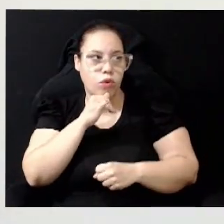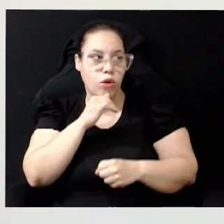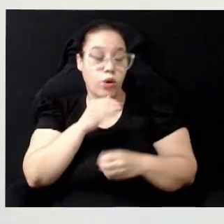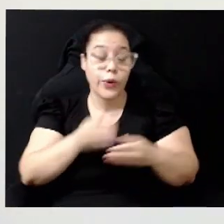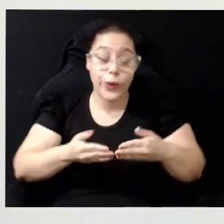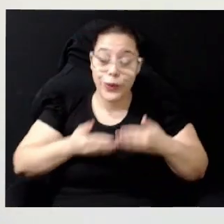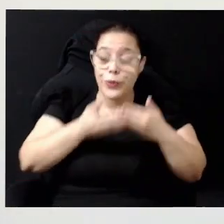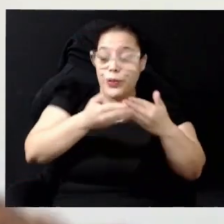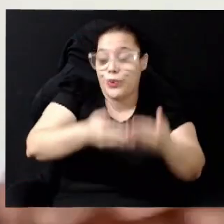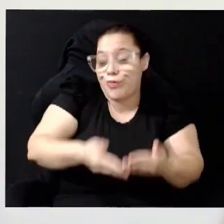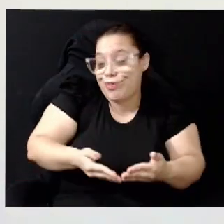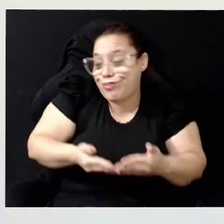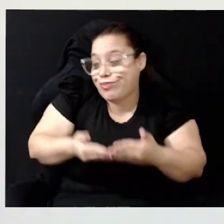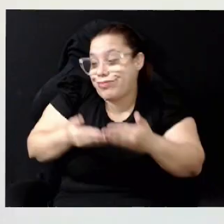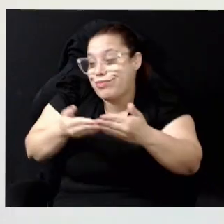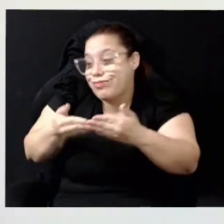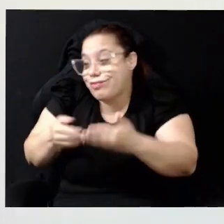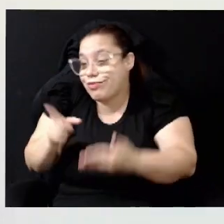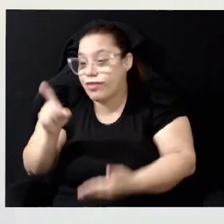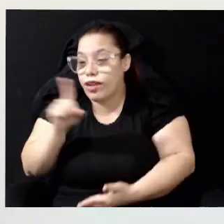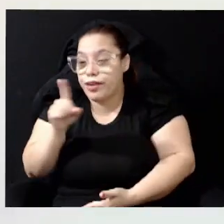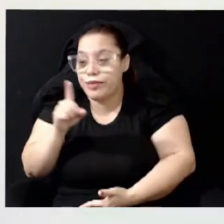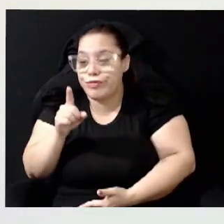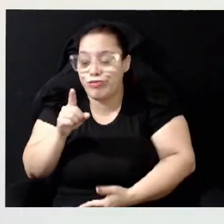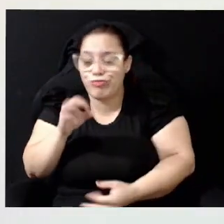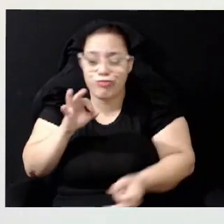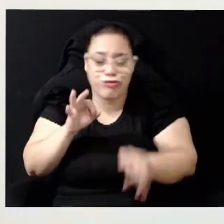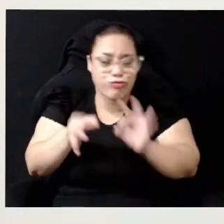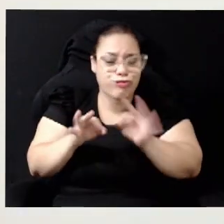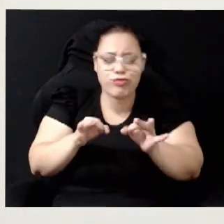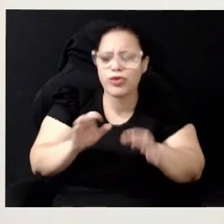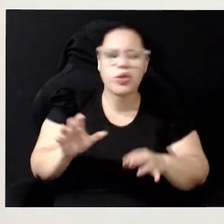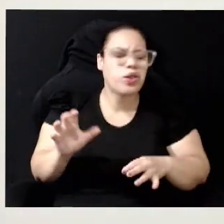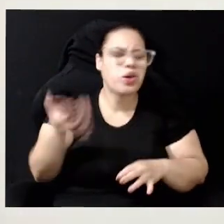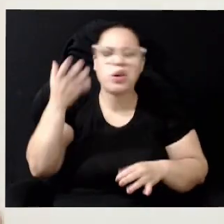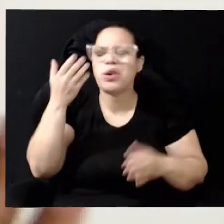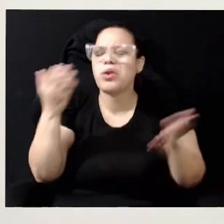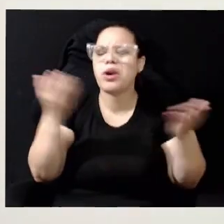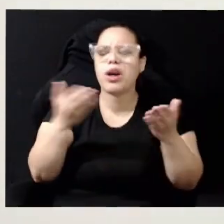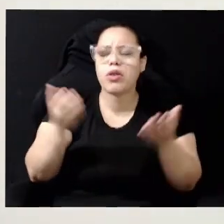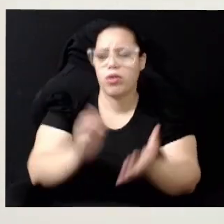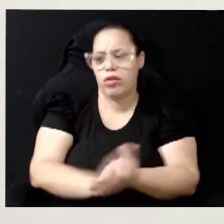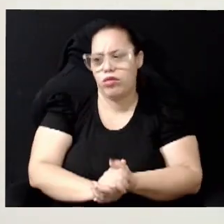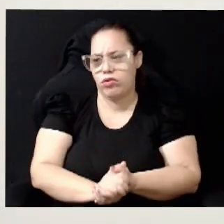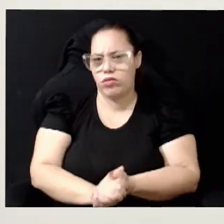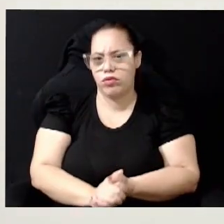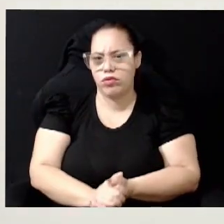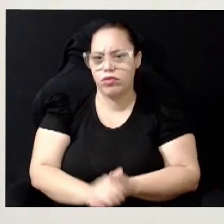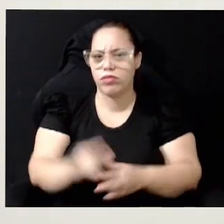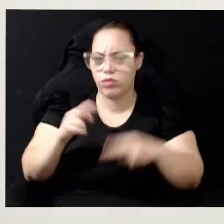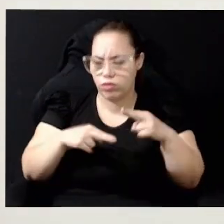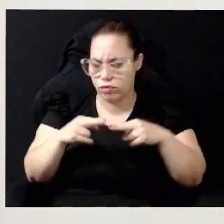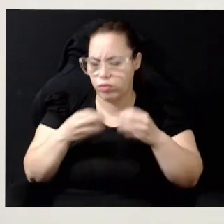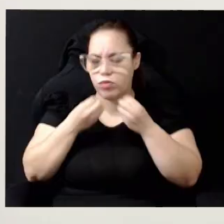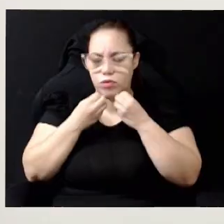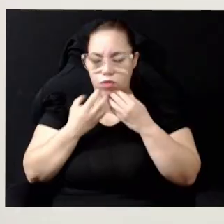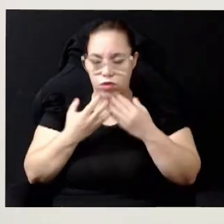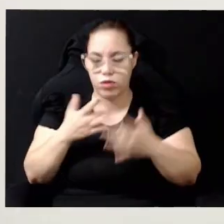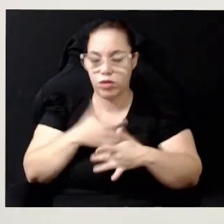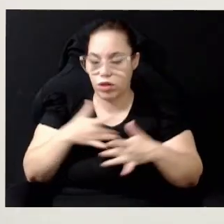uma atitude de não julgar o que está acontecendo no momento presente. Isso tem uma relação muito boa com o bem-estar